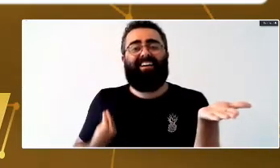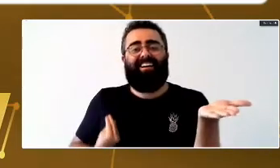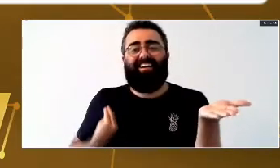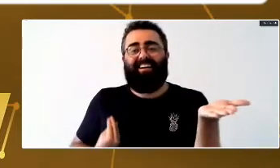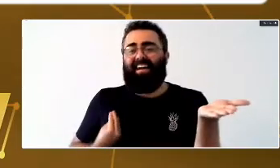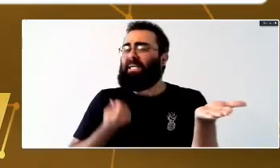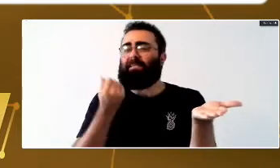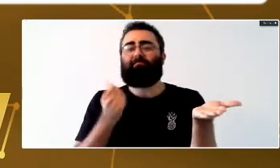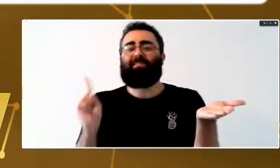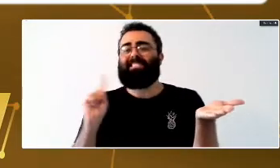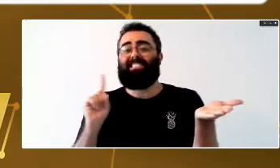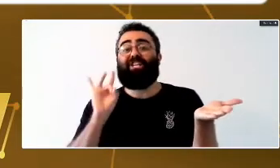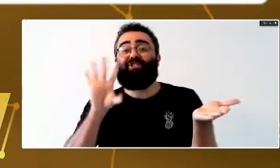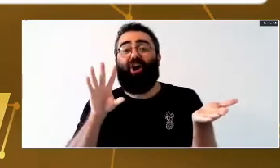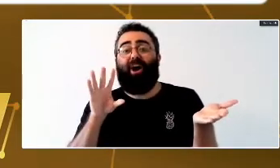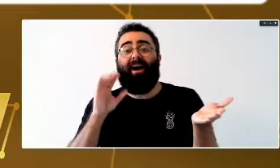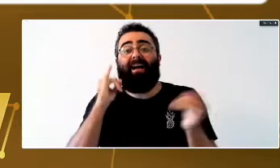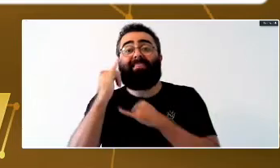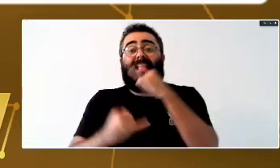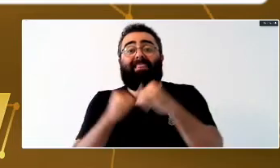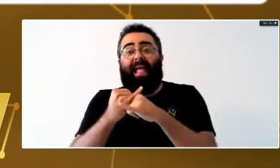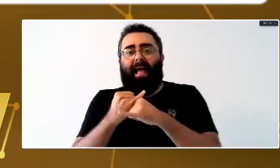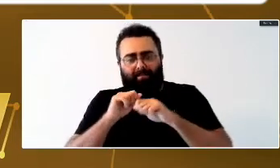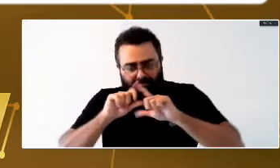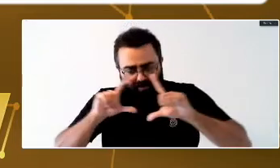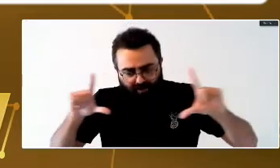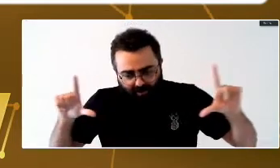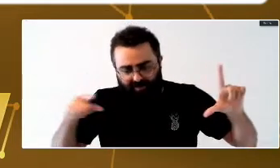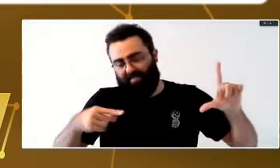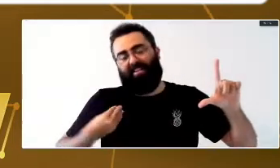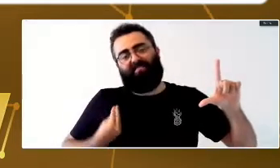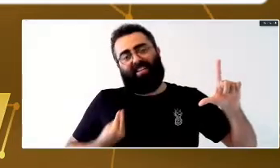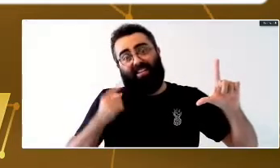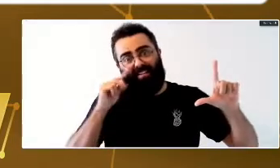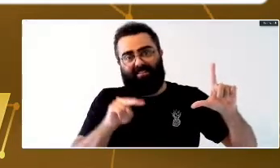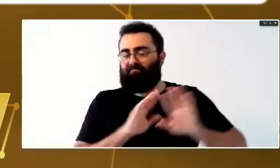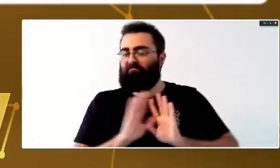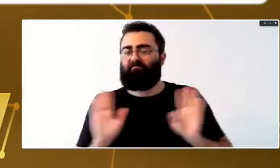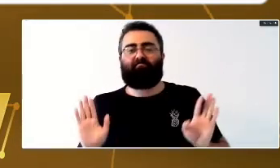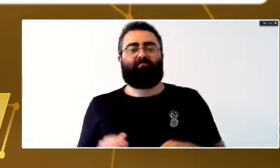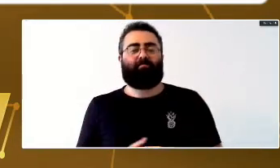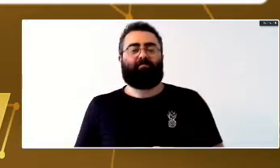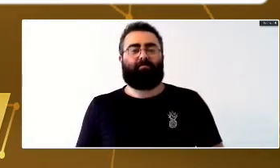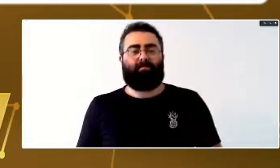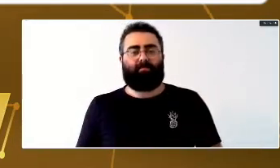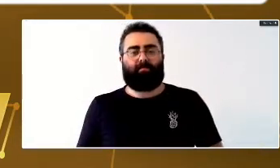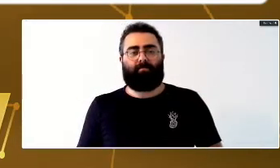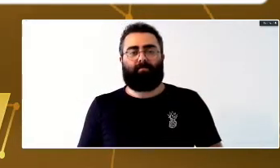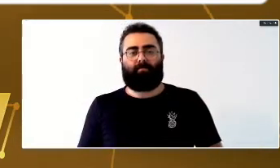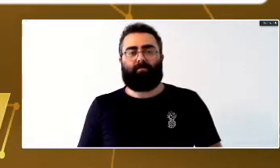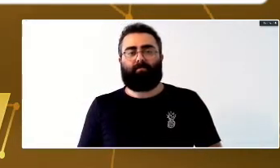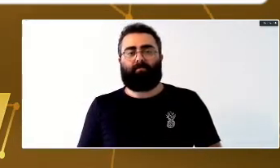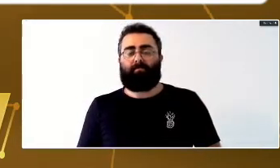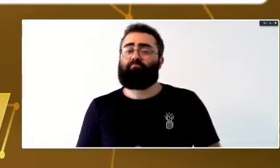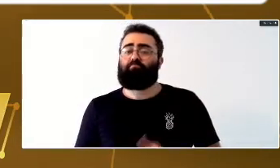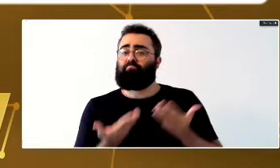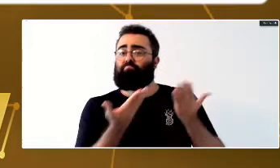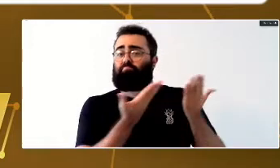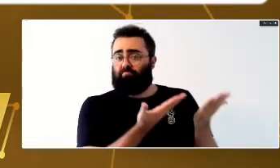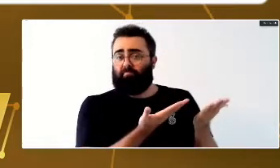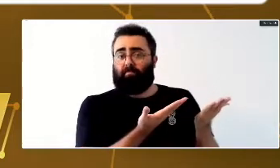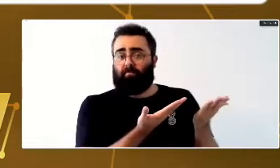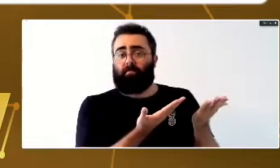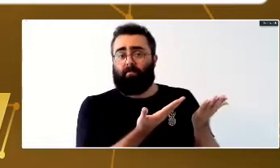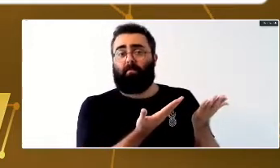as interferências e tomando as nossas decisões. Aqui, falando um pouco sobre algumas